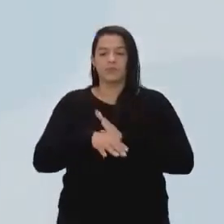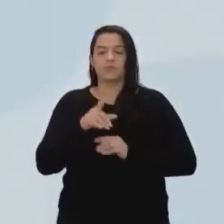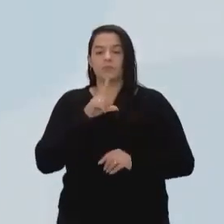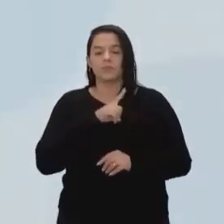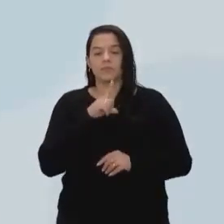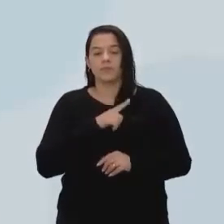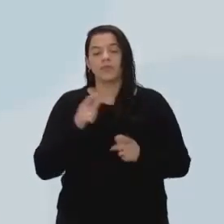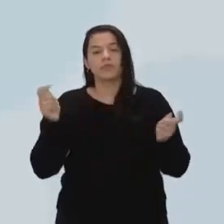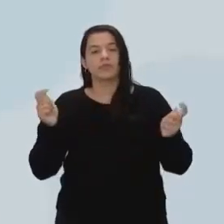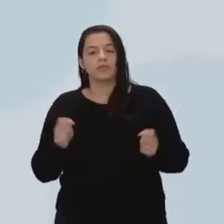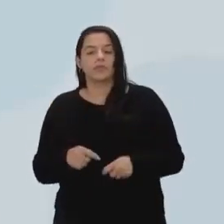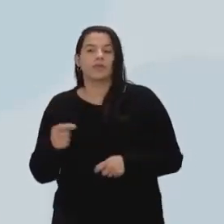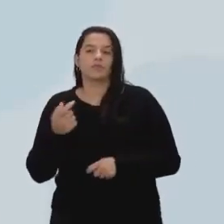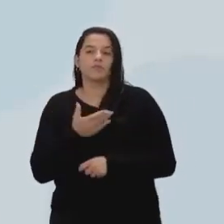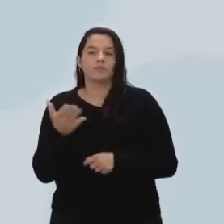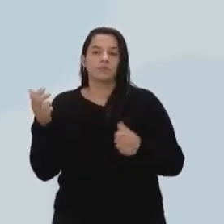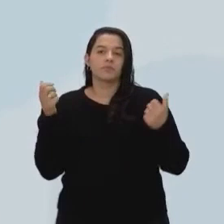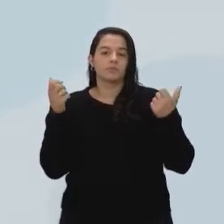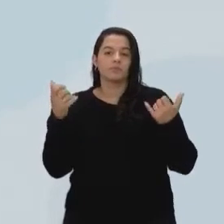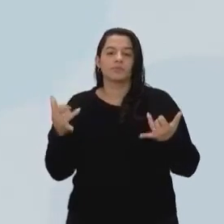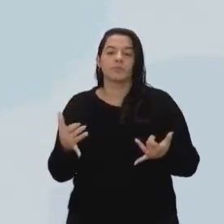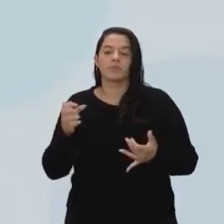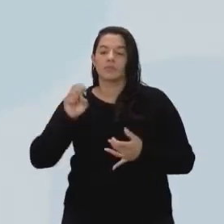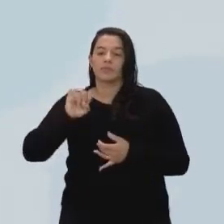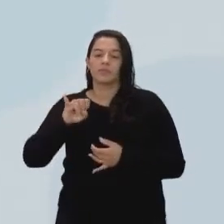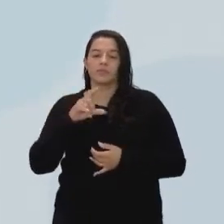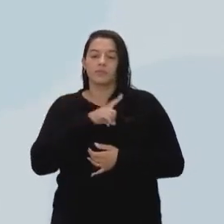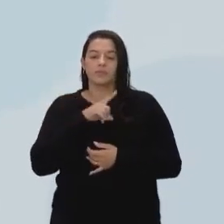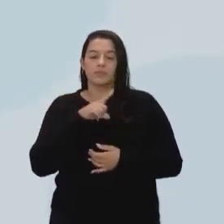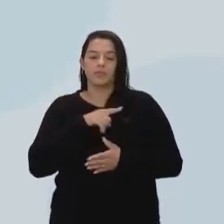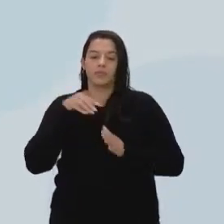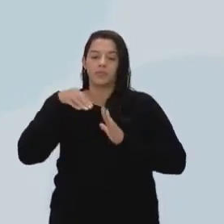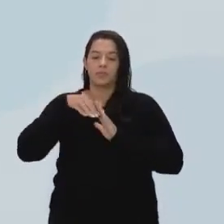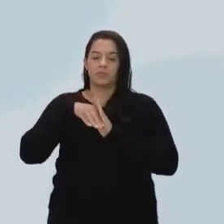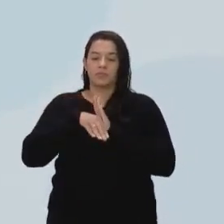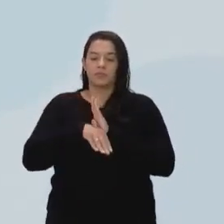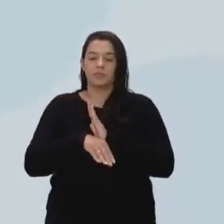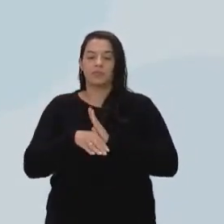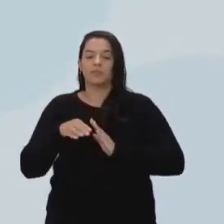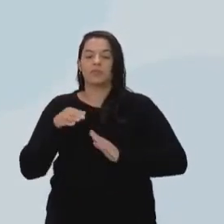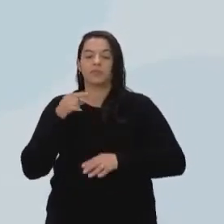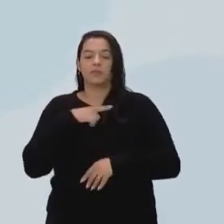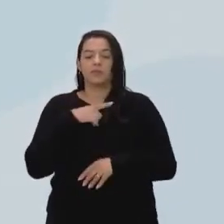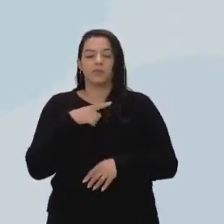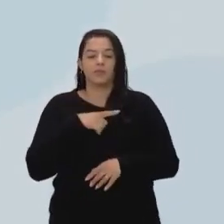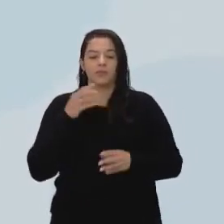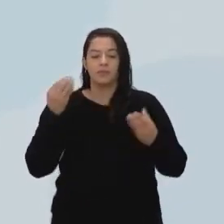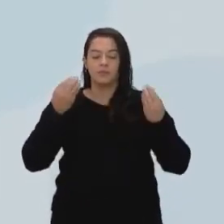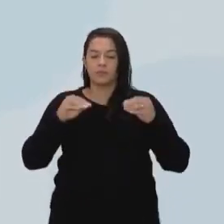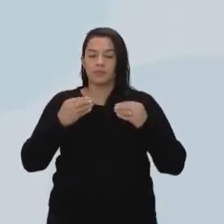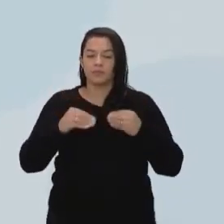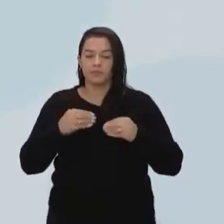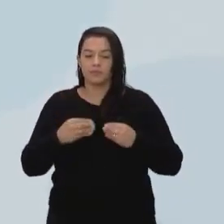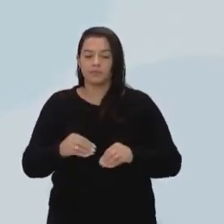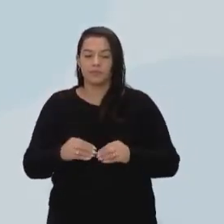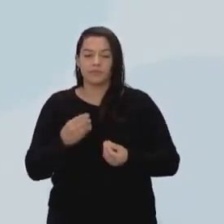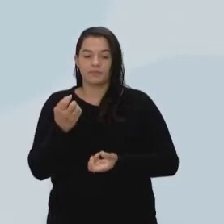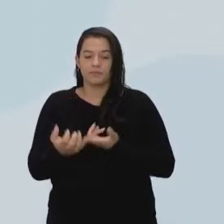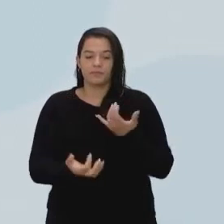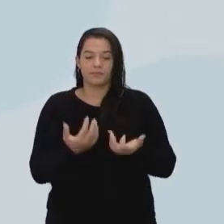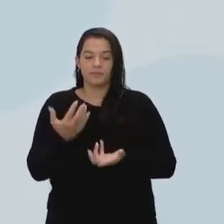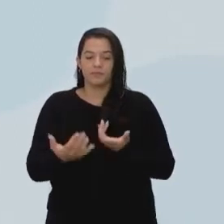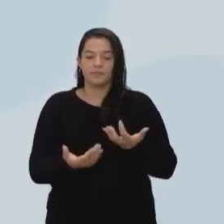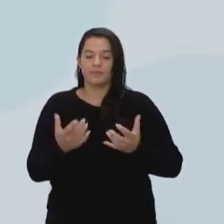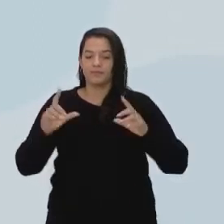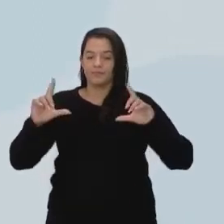que poderia justificar se está diminuindo a massa de calcário que foi inserida, certo. Ela foi queimada,